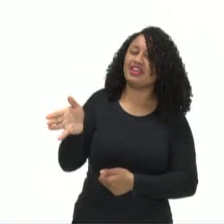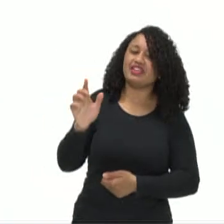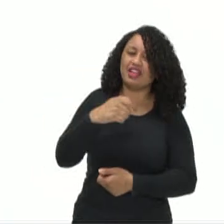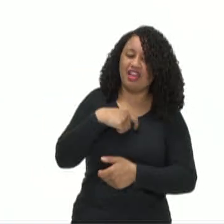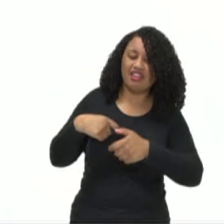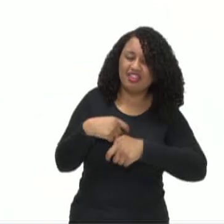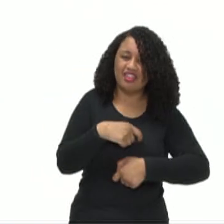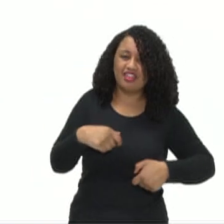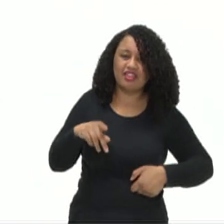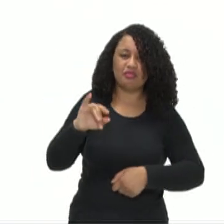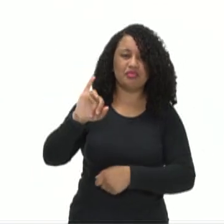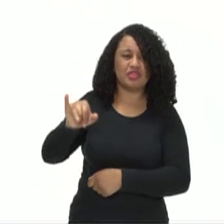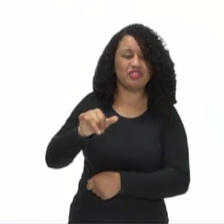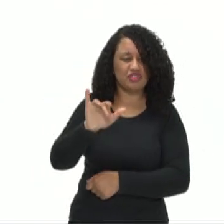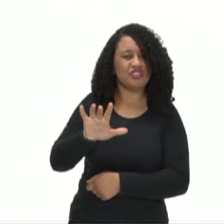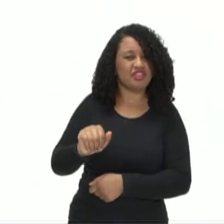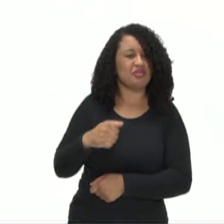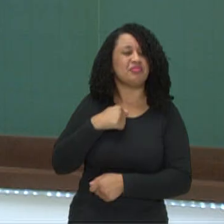ha, ha.